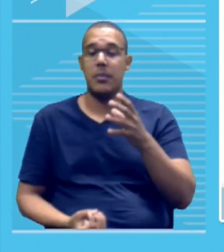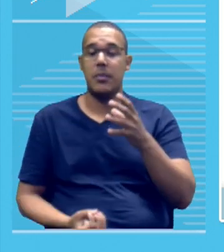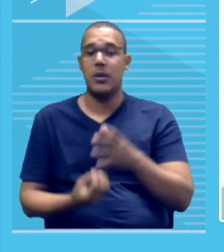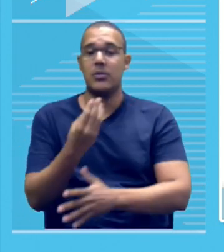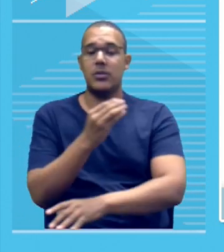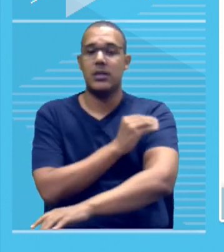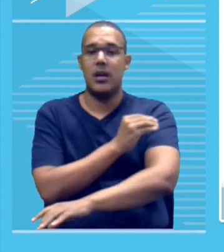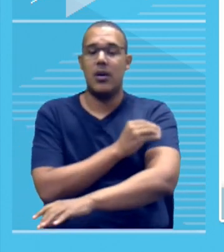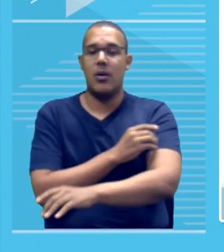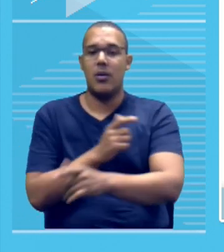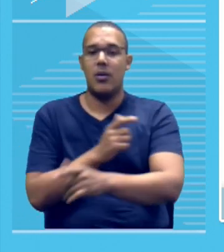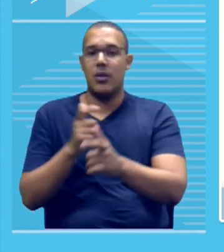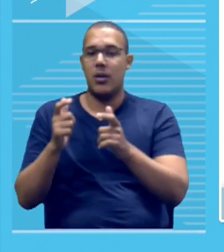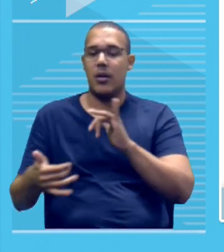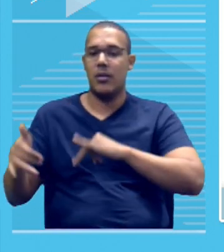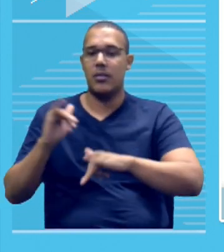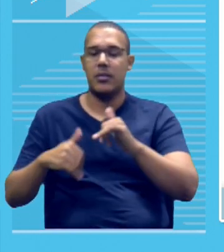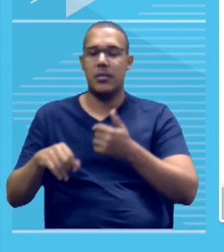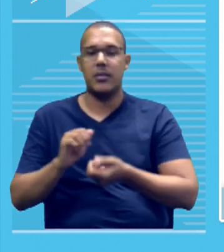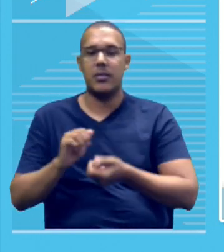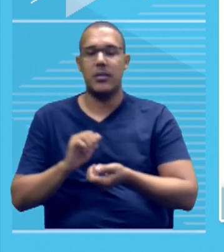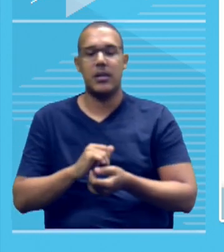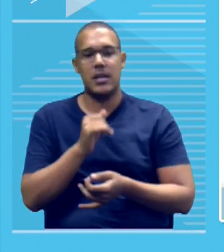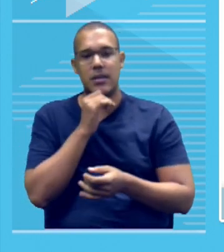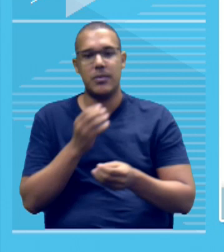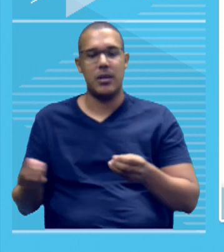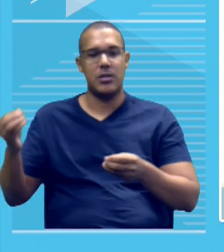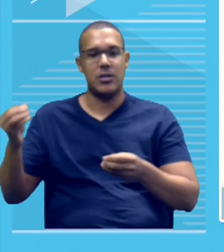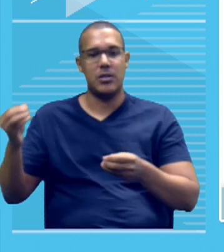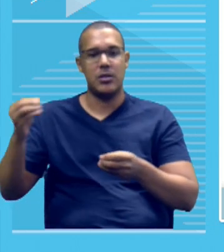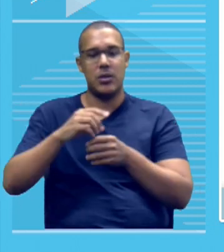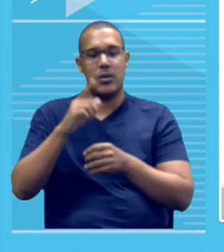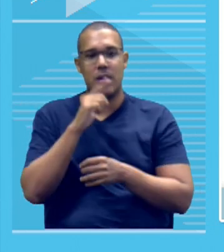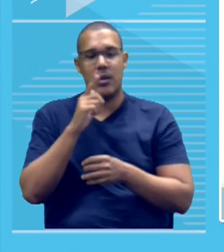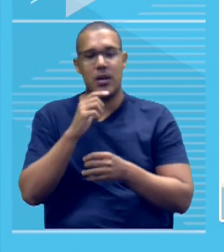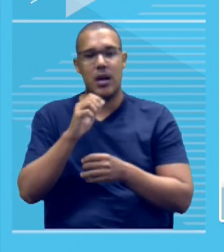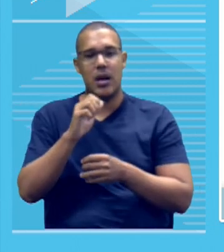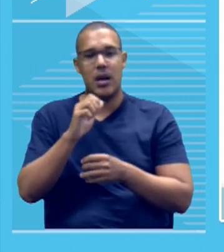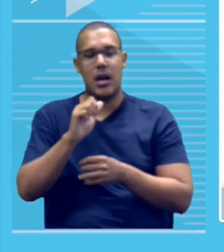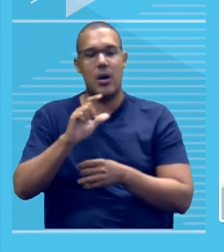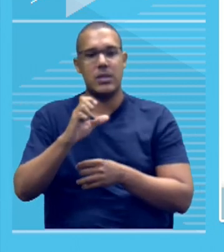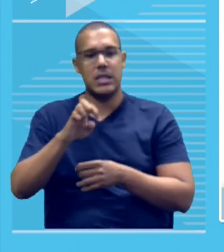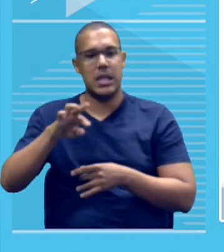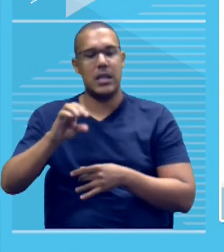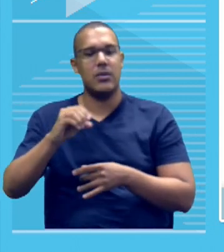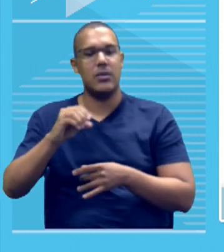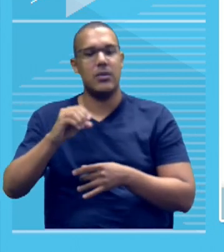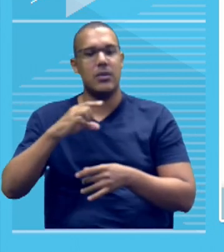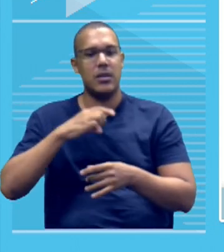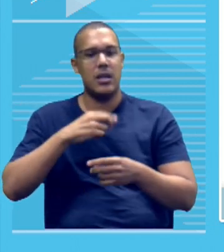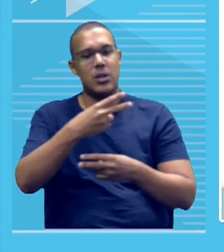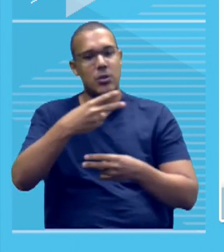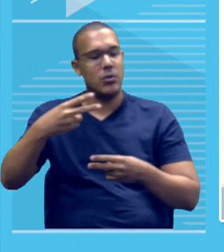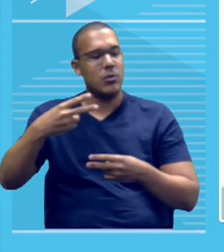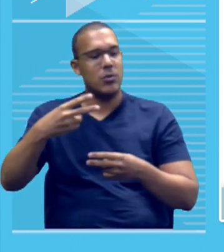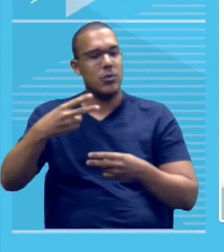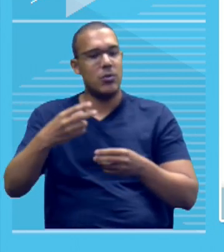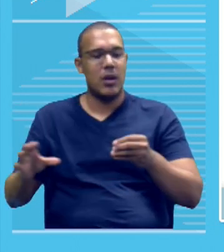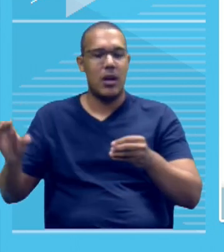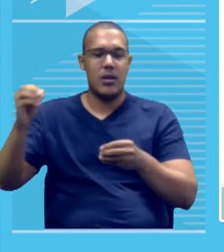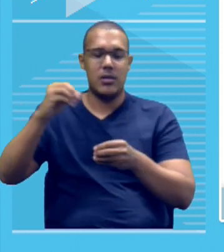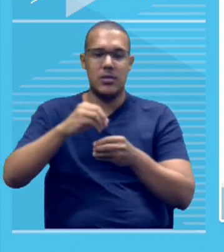pessoal. Então, se eu adicionar água ou hidratação de alceno, alceno tem duplo, ó. Eu vou adicionar água. Então,